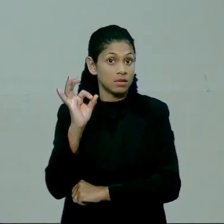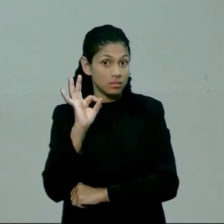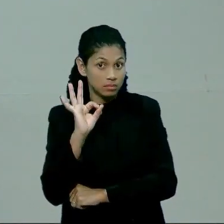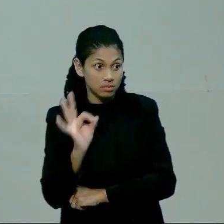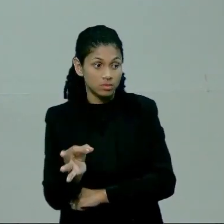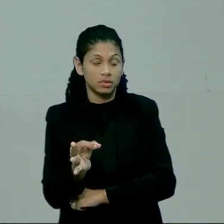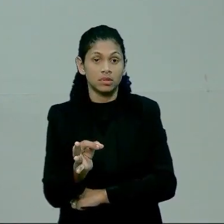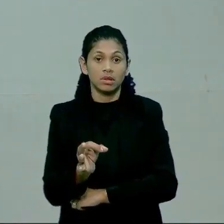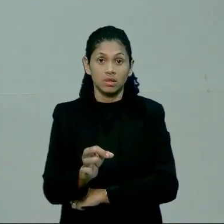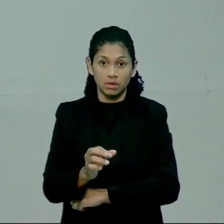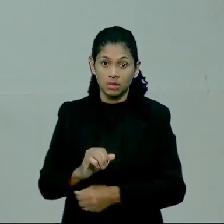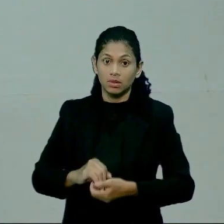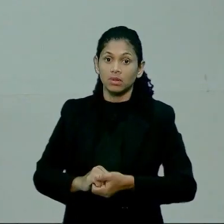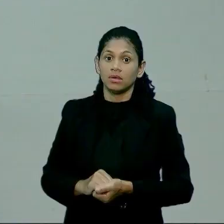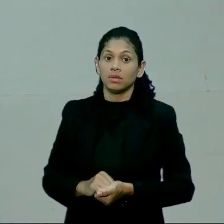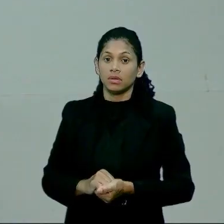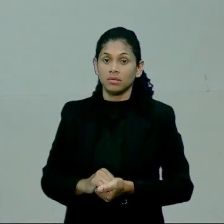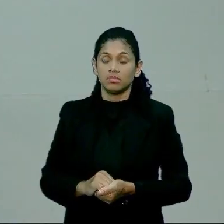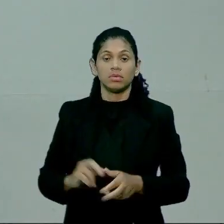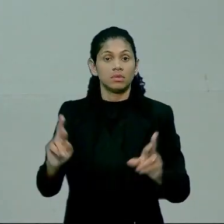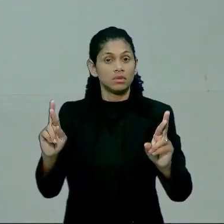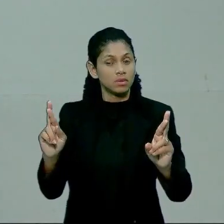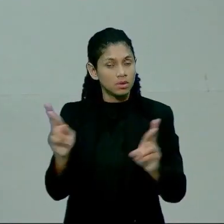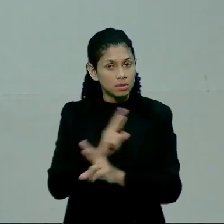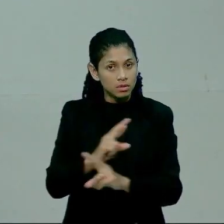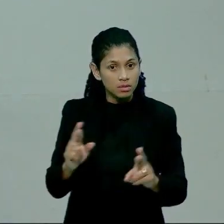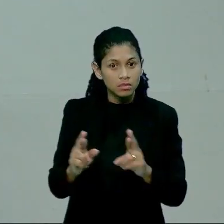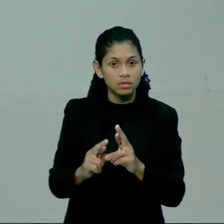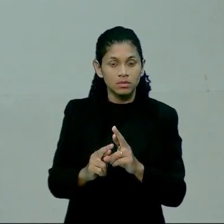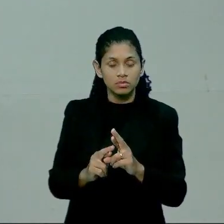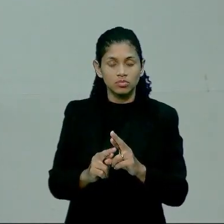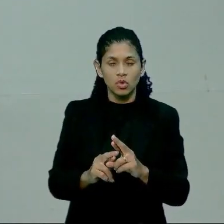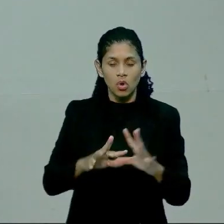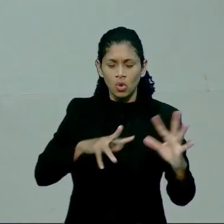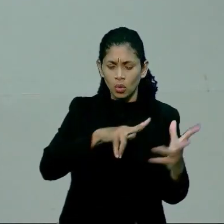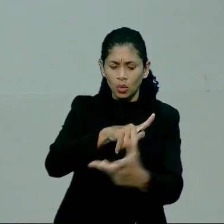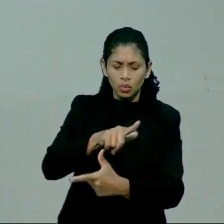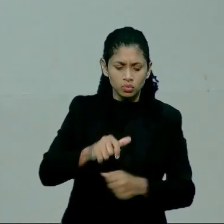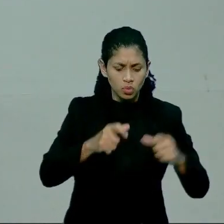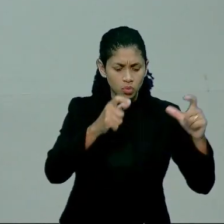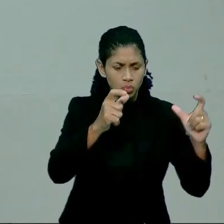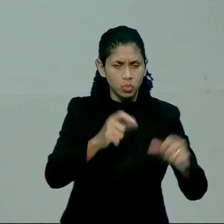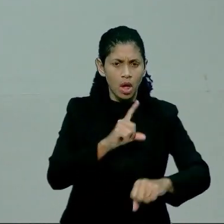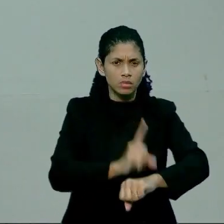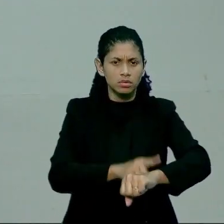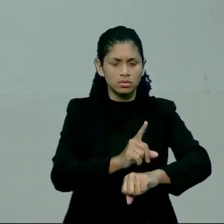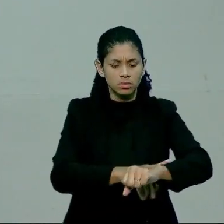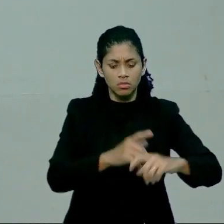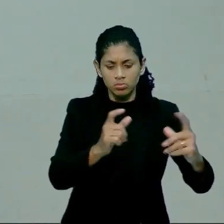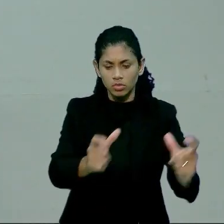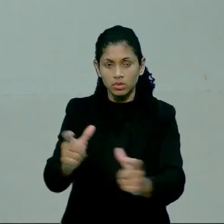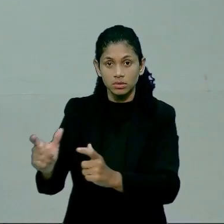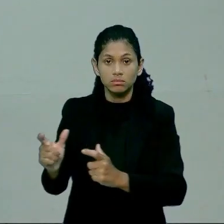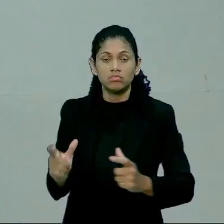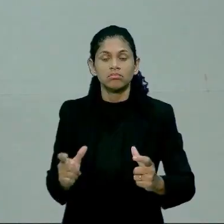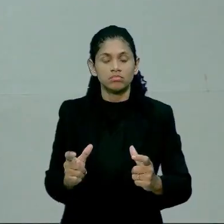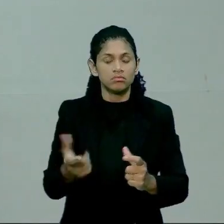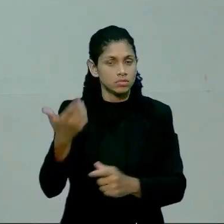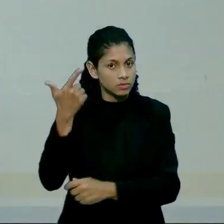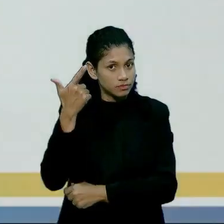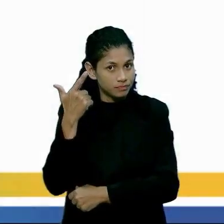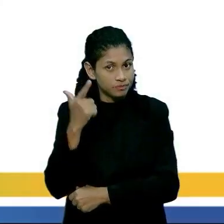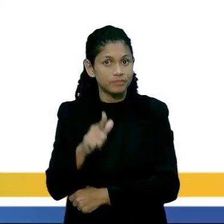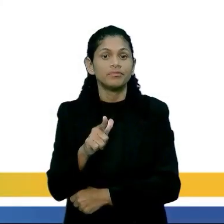conseguir fazer essa observação, toda essa correlação de universo, tempo, espaço, funcionamento, direcionamento, objetivos e resultados, eu tenho certeza que